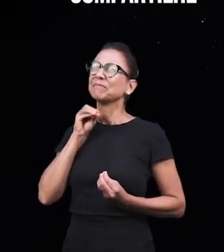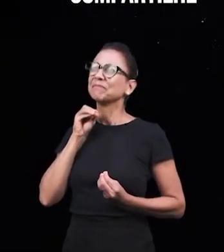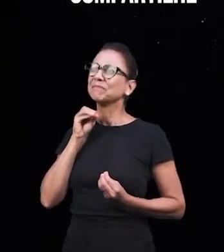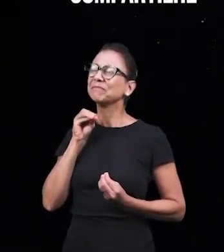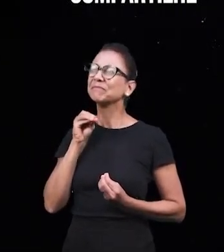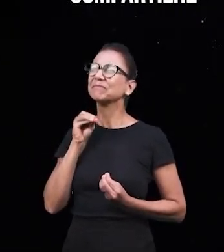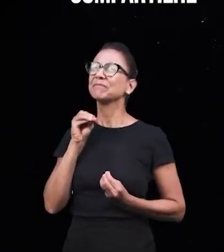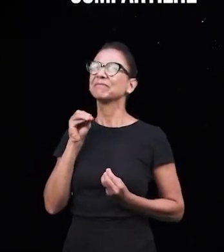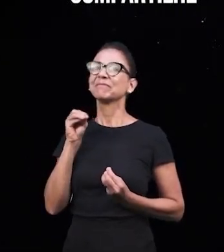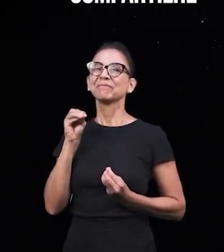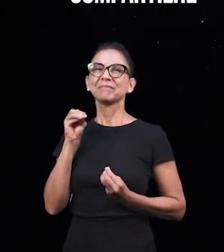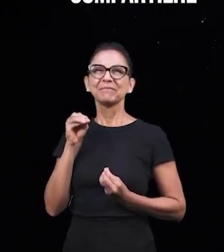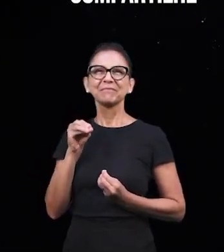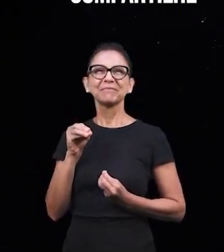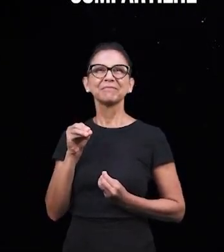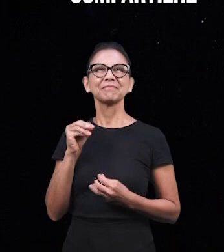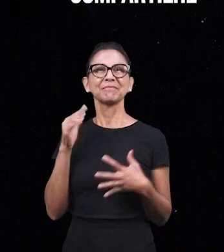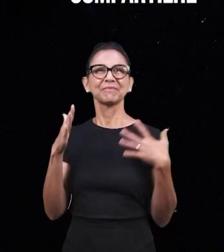todo o meu